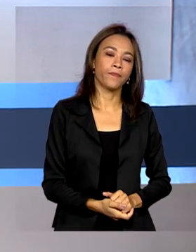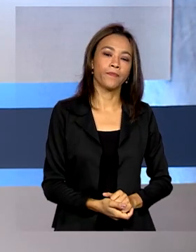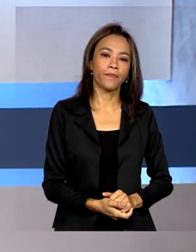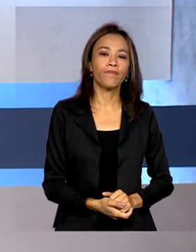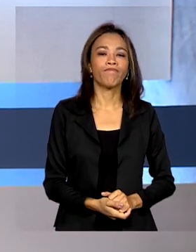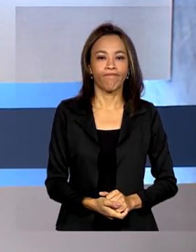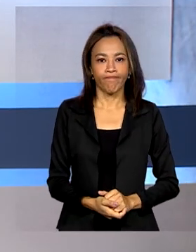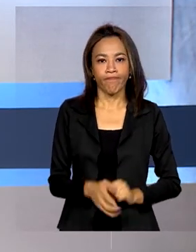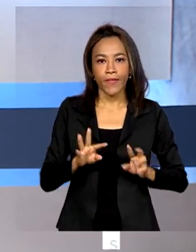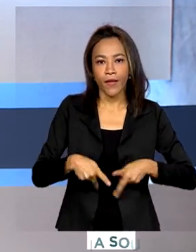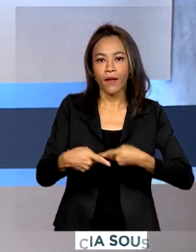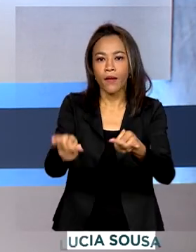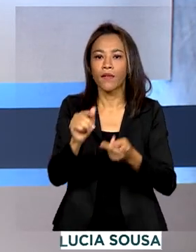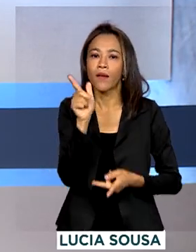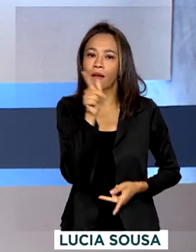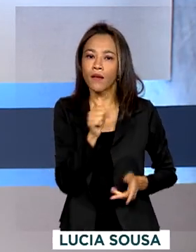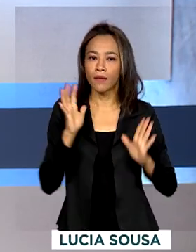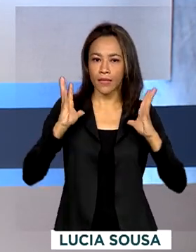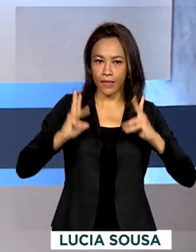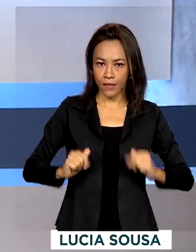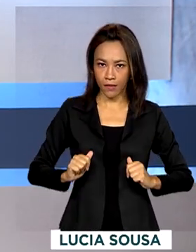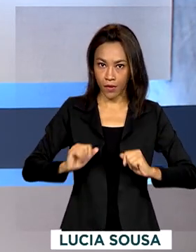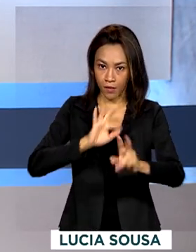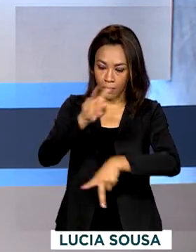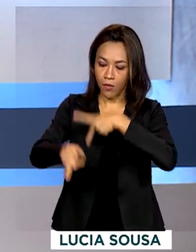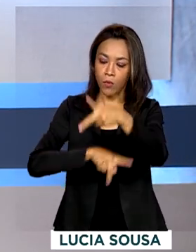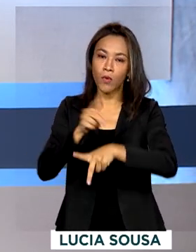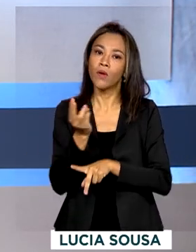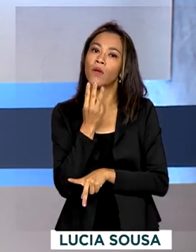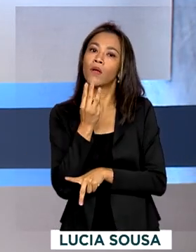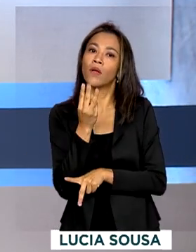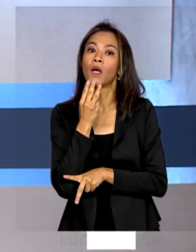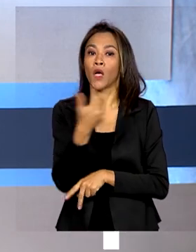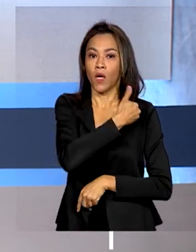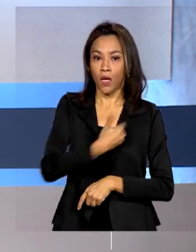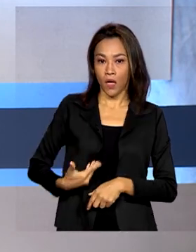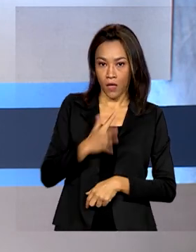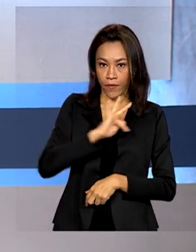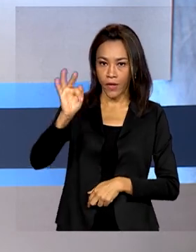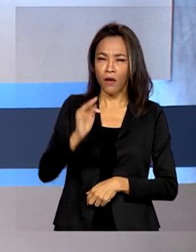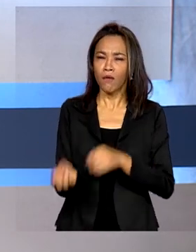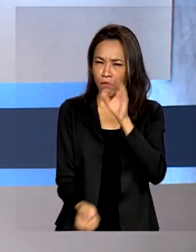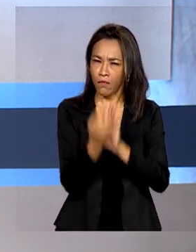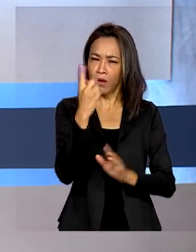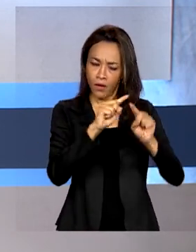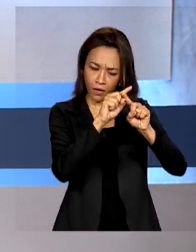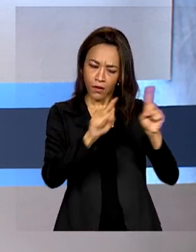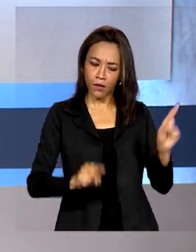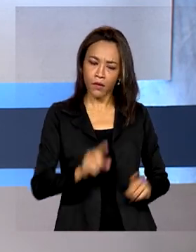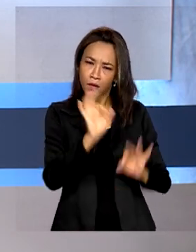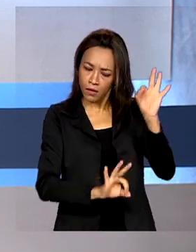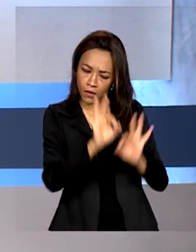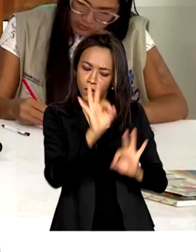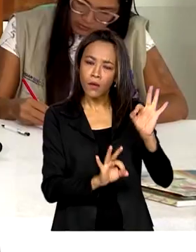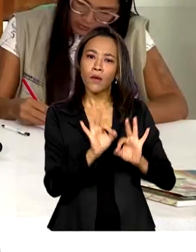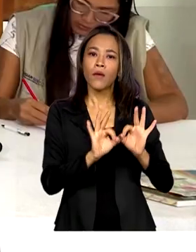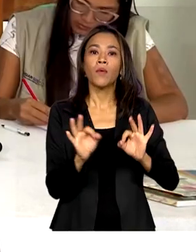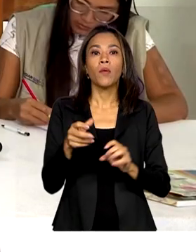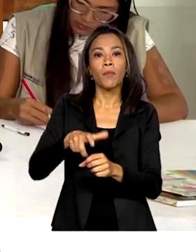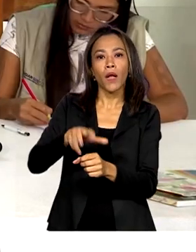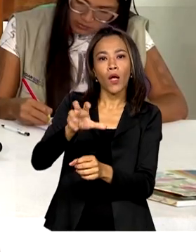Para levar água potável aos Yanomami, o governo federal vai criar um plano de infraestrutura para a região.